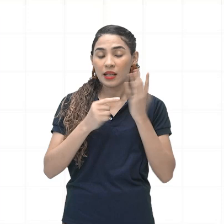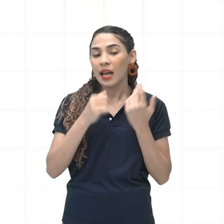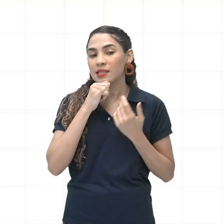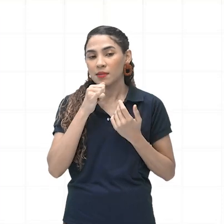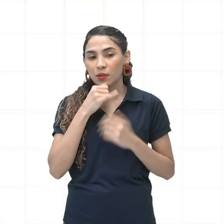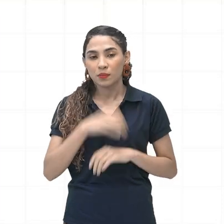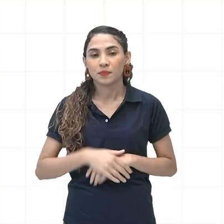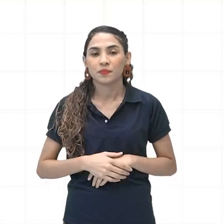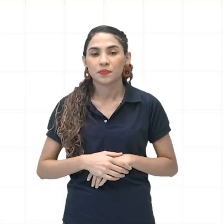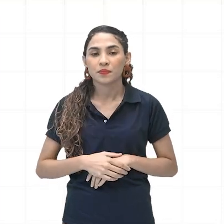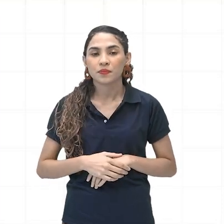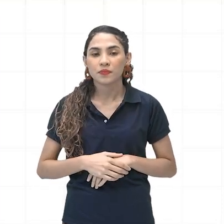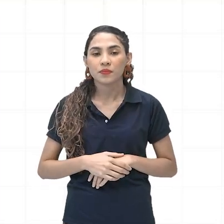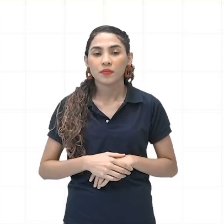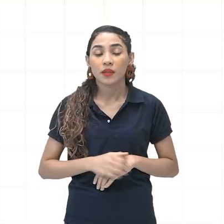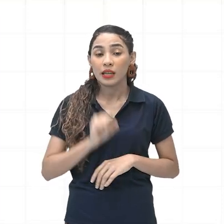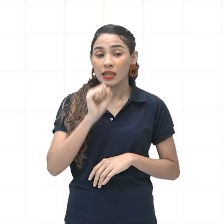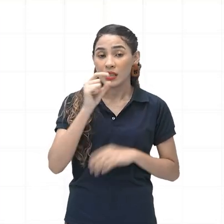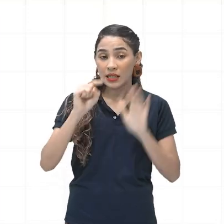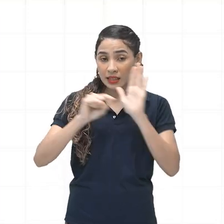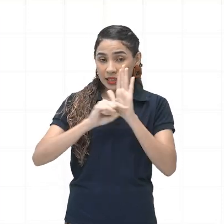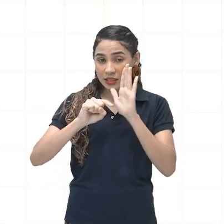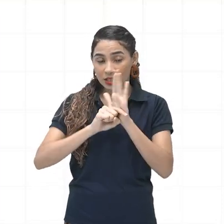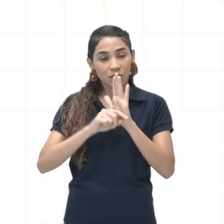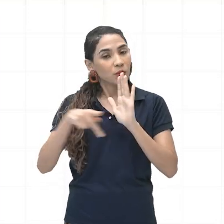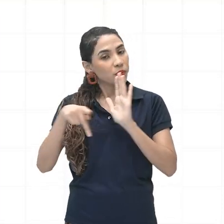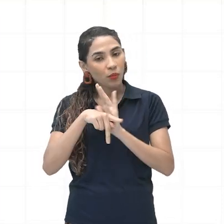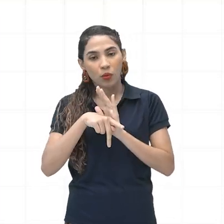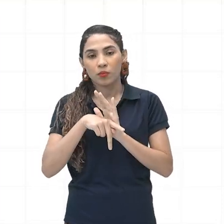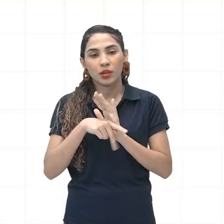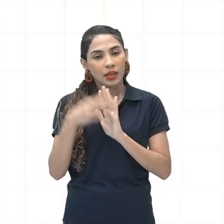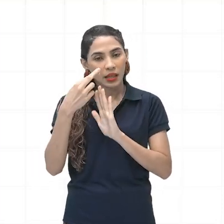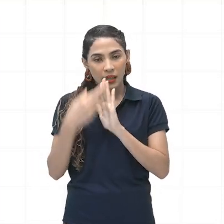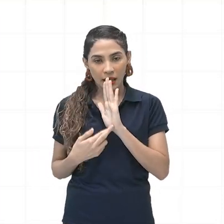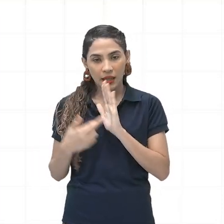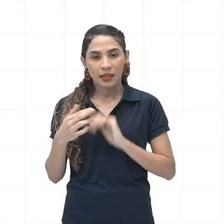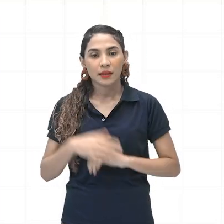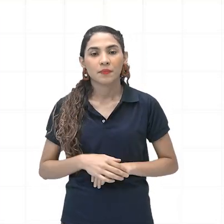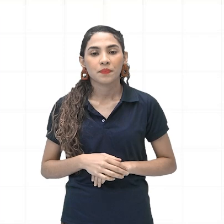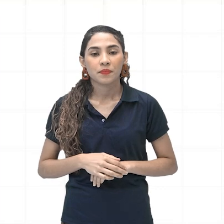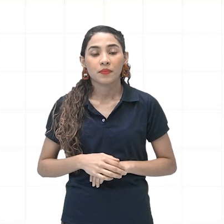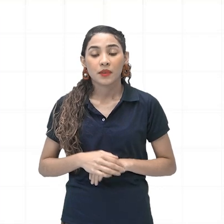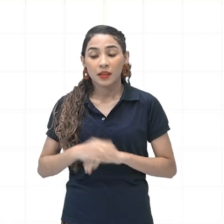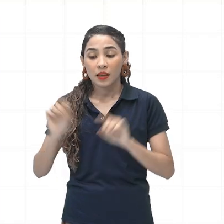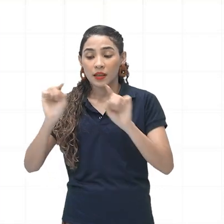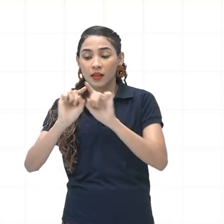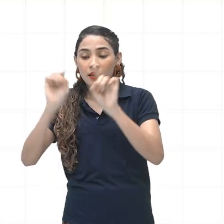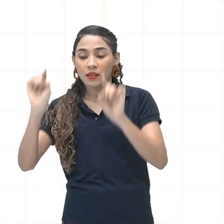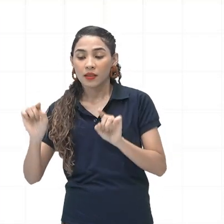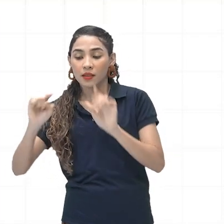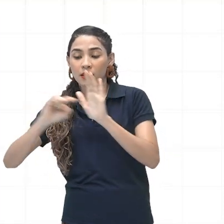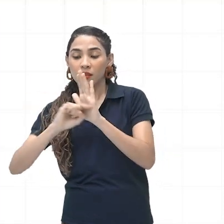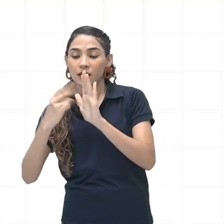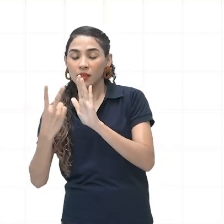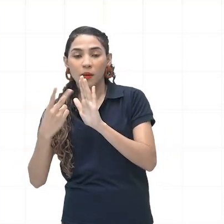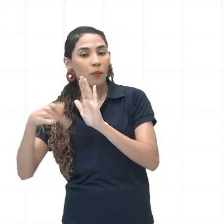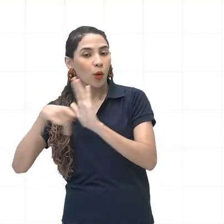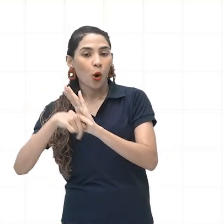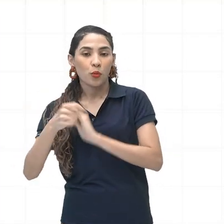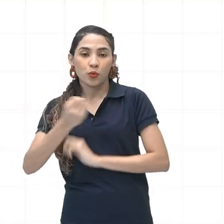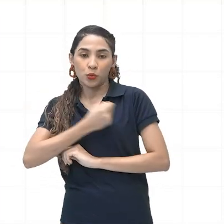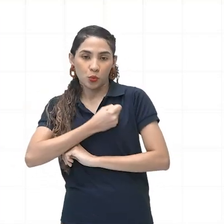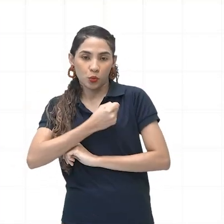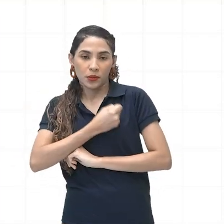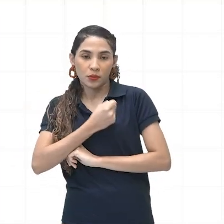sinal negativo aí é o sinal negativo da propriedade, e esse sinal aqui negativo é o sinal negativo